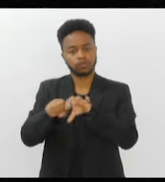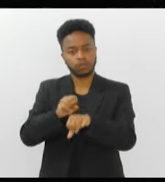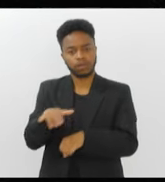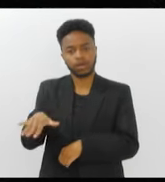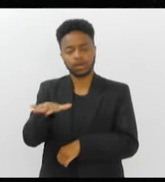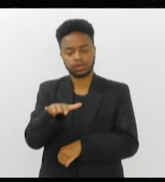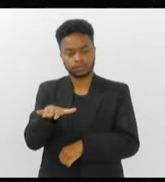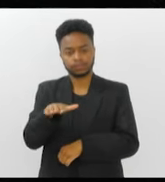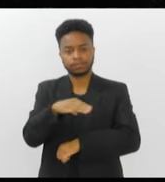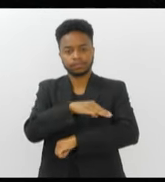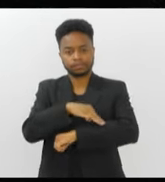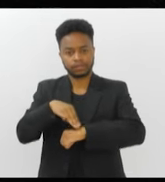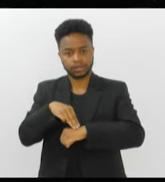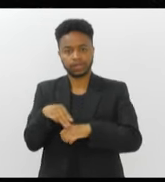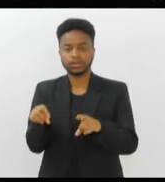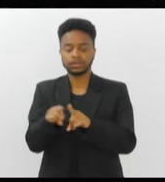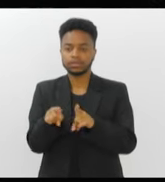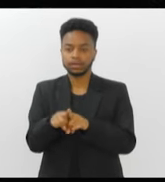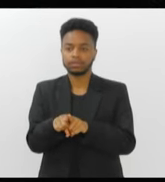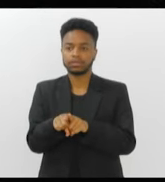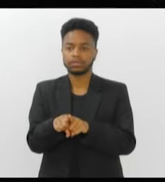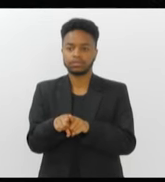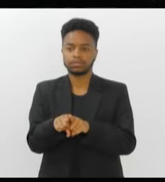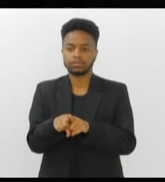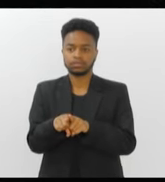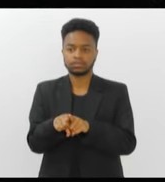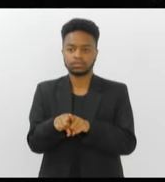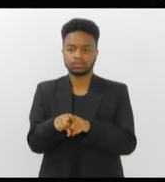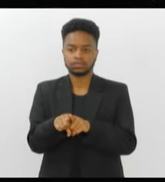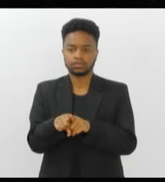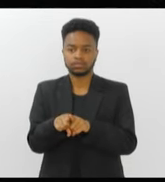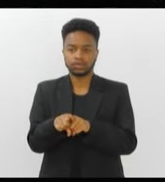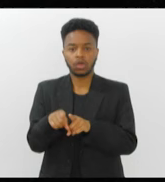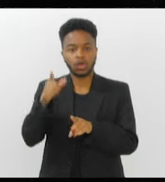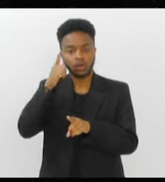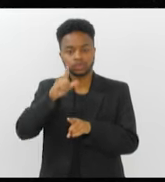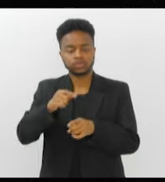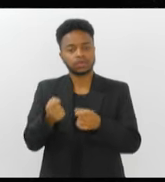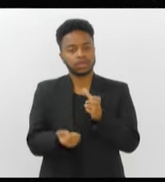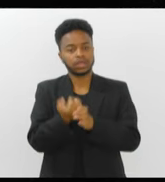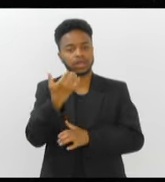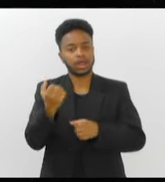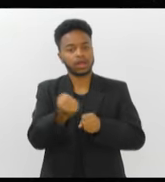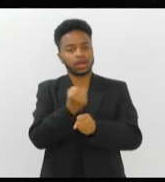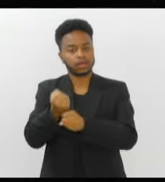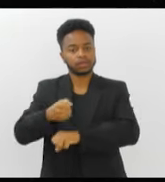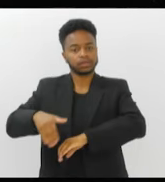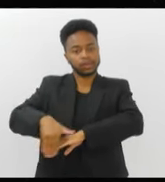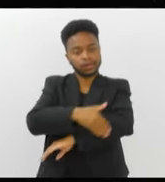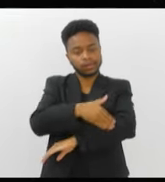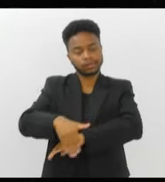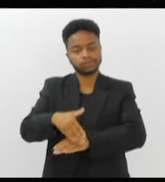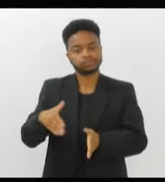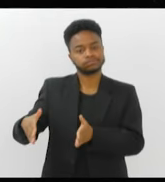Duplica estrada até Quissamã, a duplicação